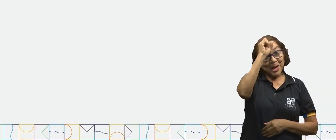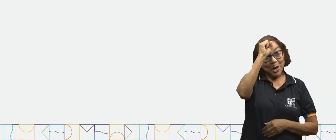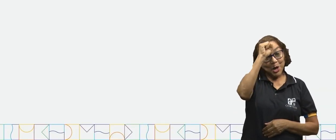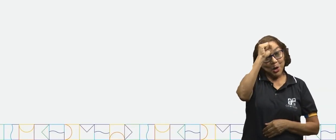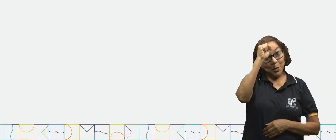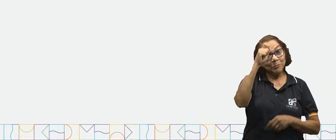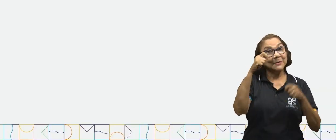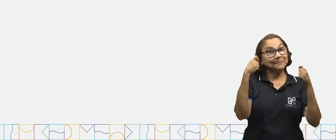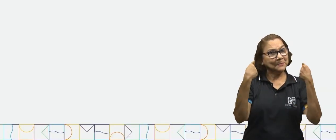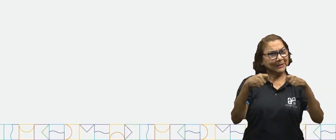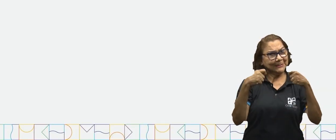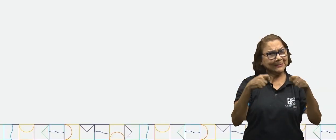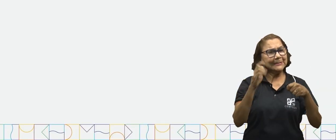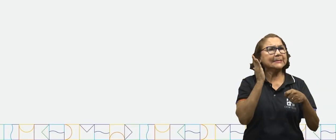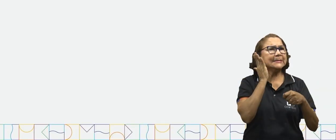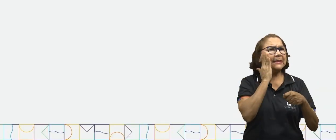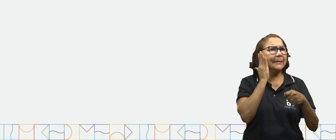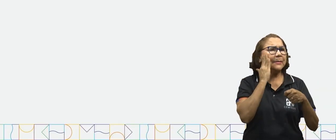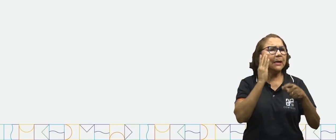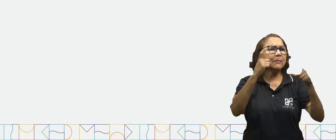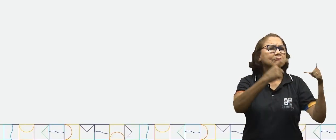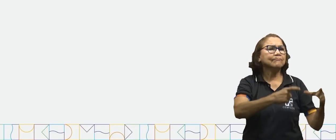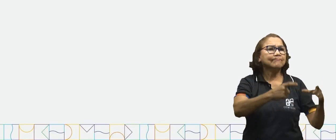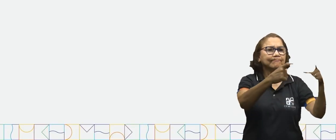Chegou a hora da revisão.